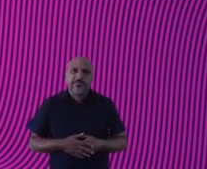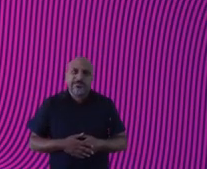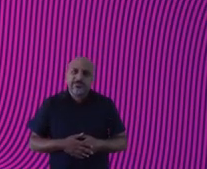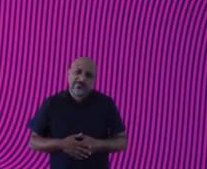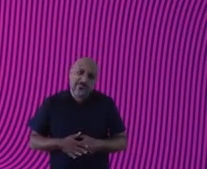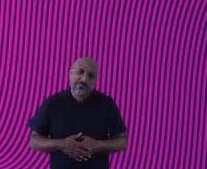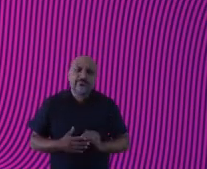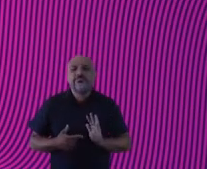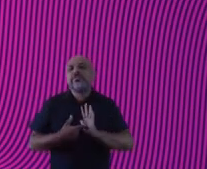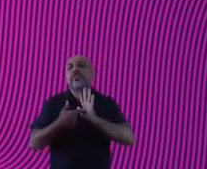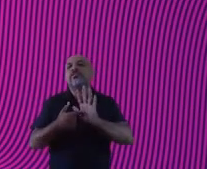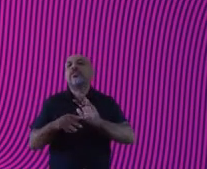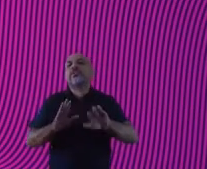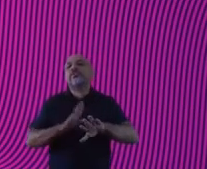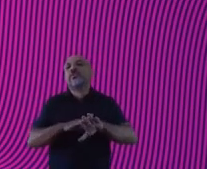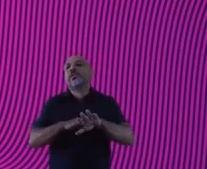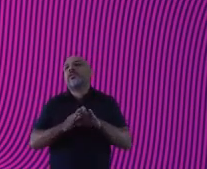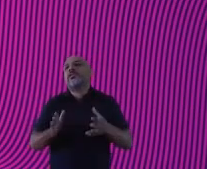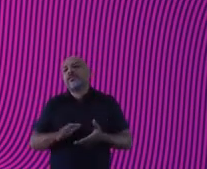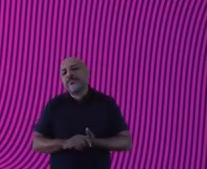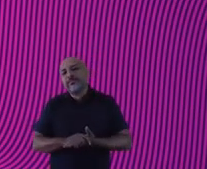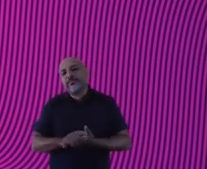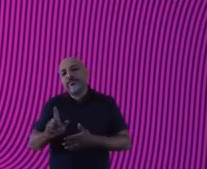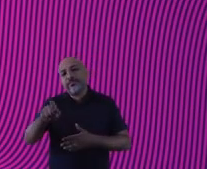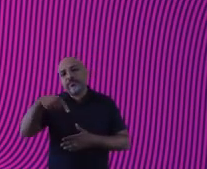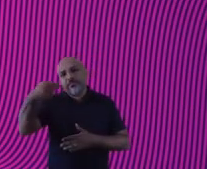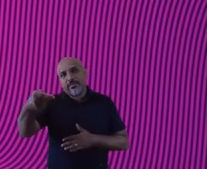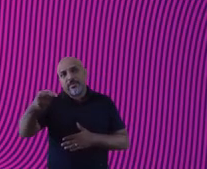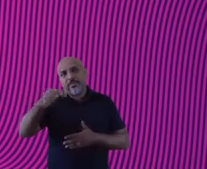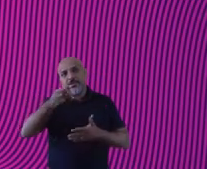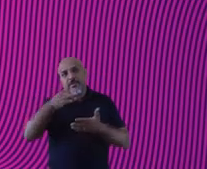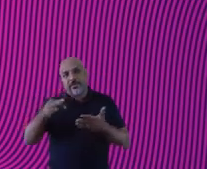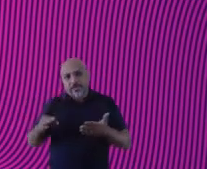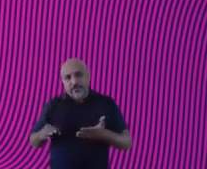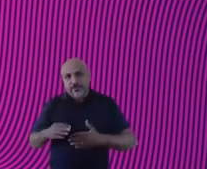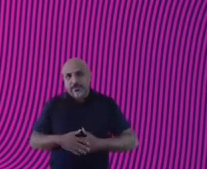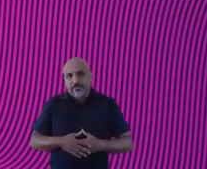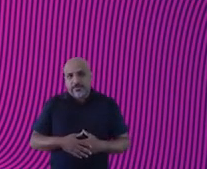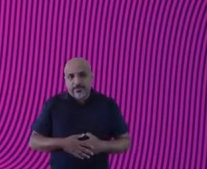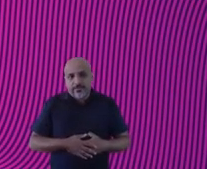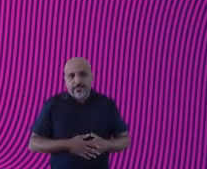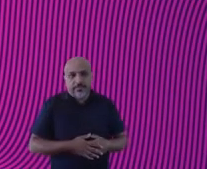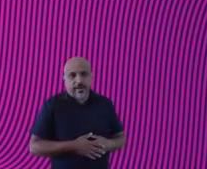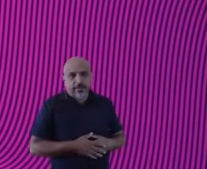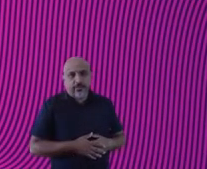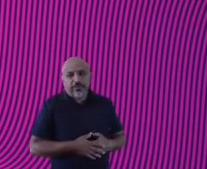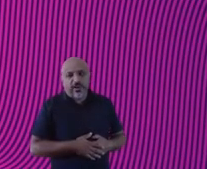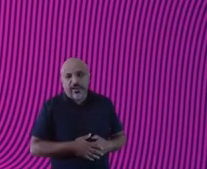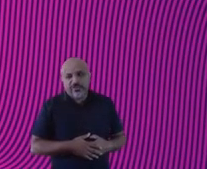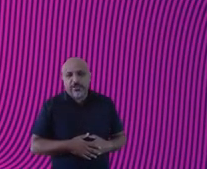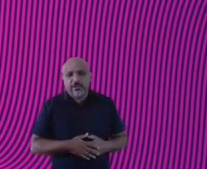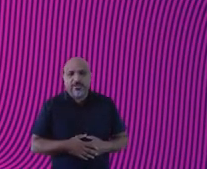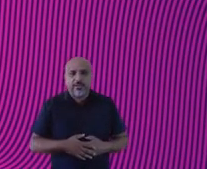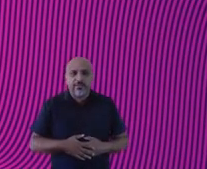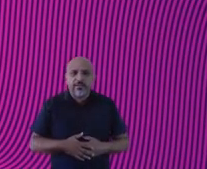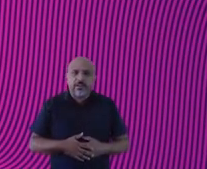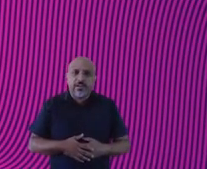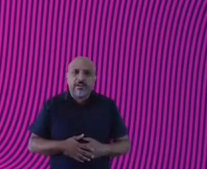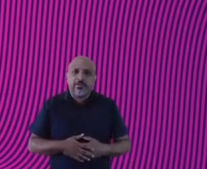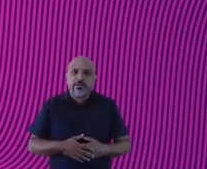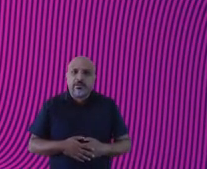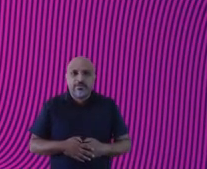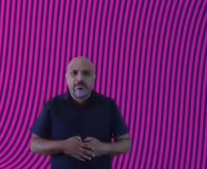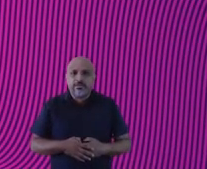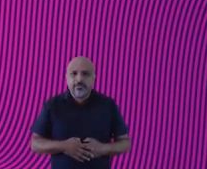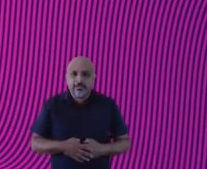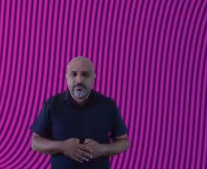naqueles momentos assim, de últimas checagens, né? É um paciente que já tinha até conseguido coletar célula, então é um paciente